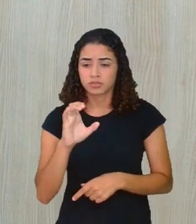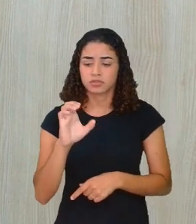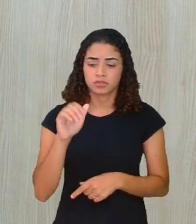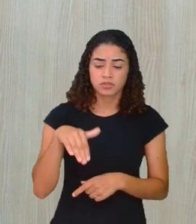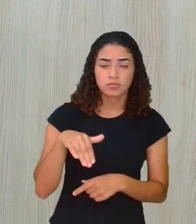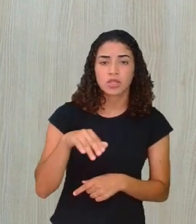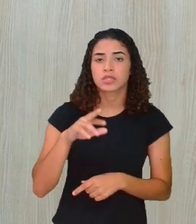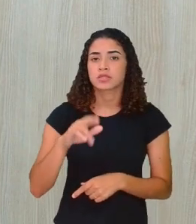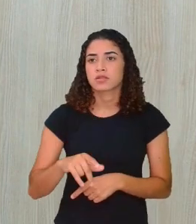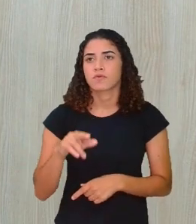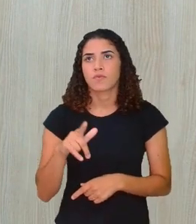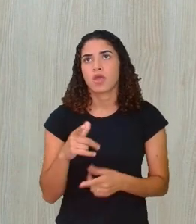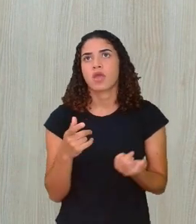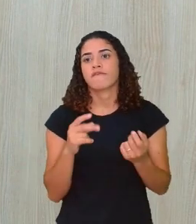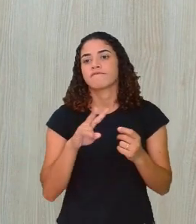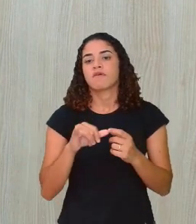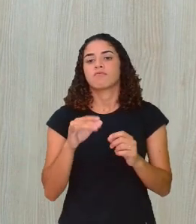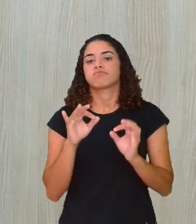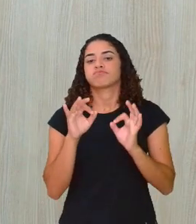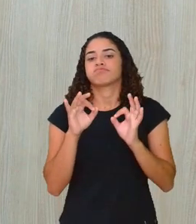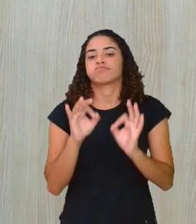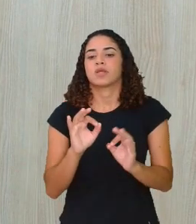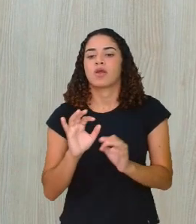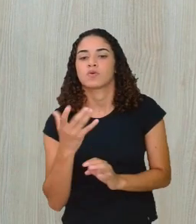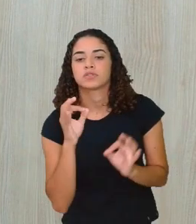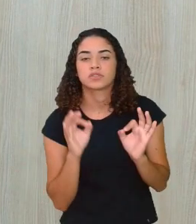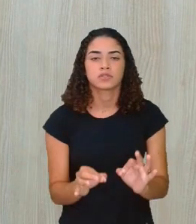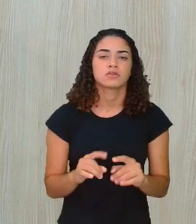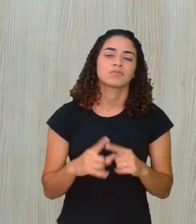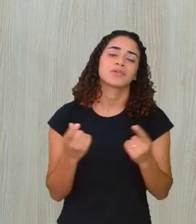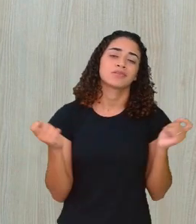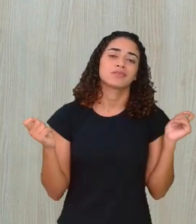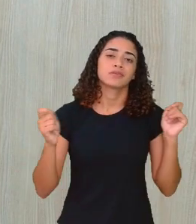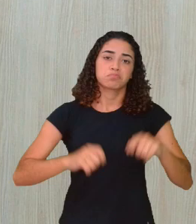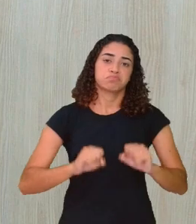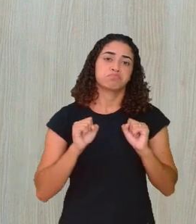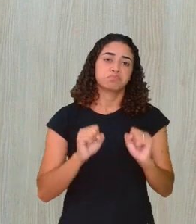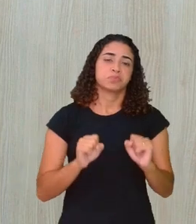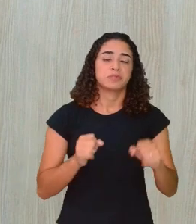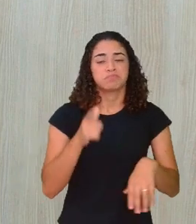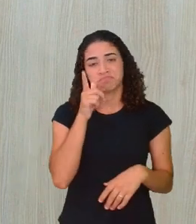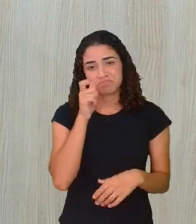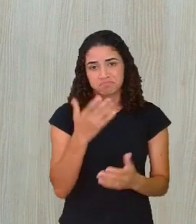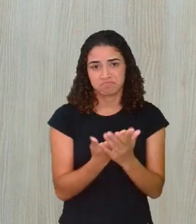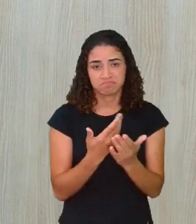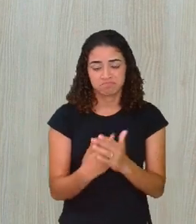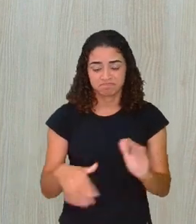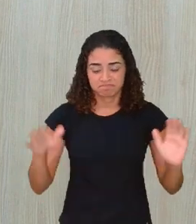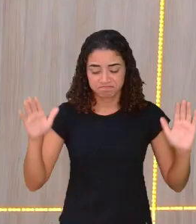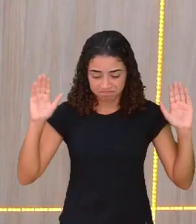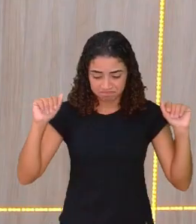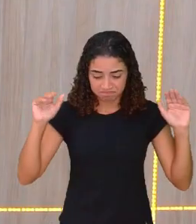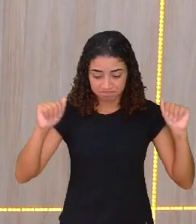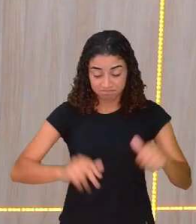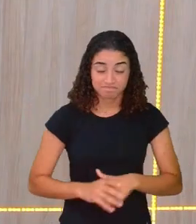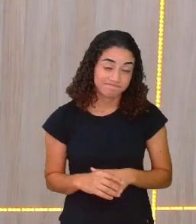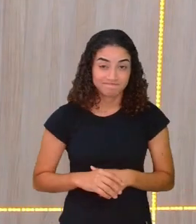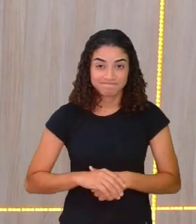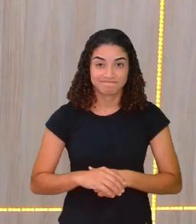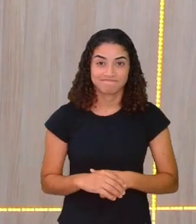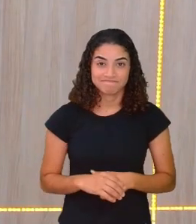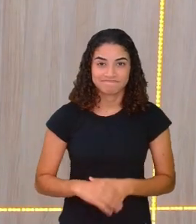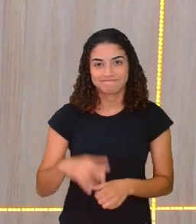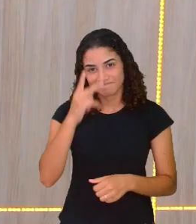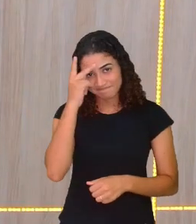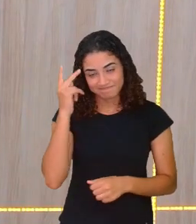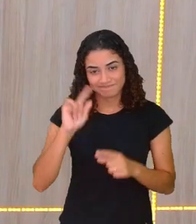Não estou dizendo que vai acontecer, mas é uma possibilidade. Interessantíssima essa aula. Tchau, turma. Pessoal,